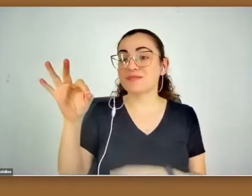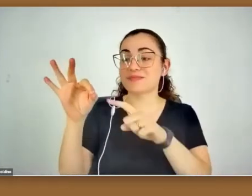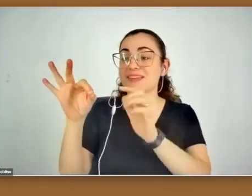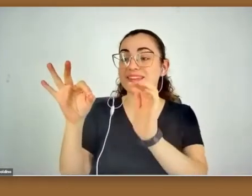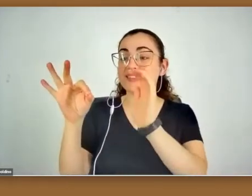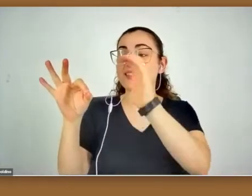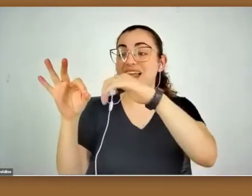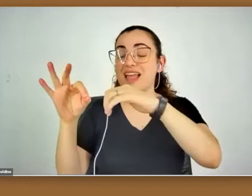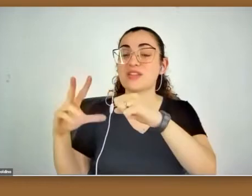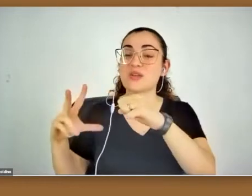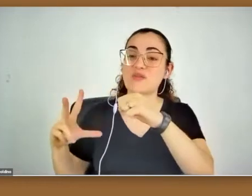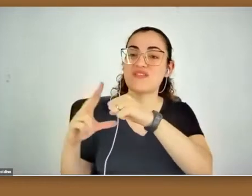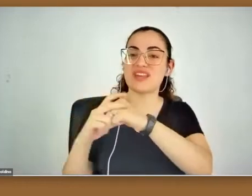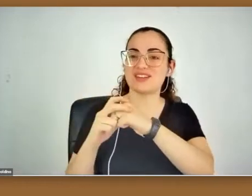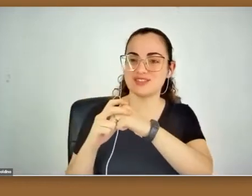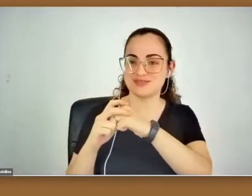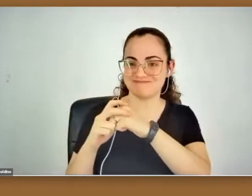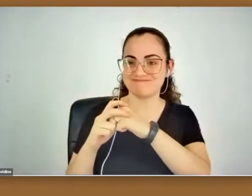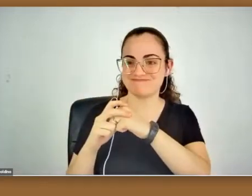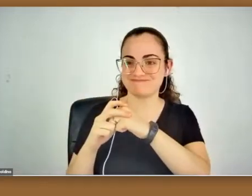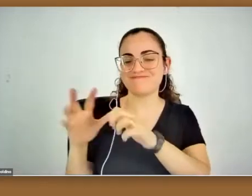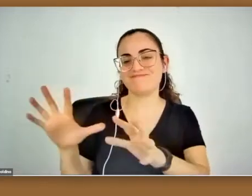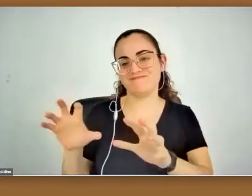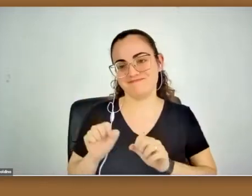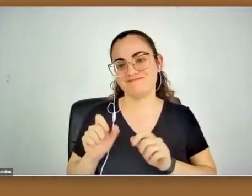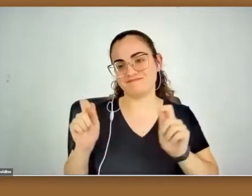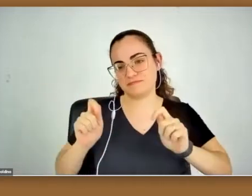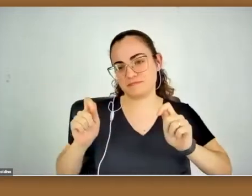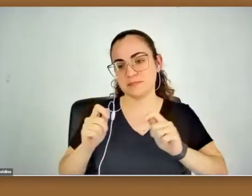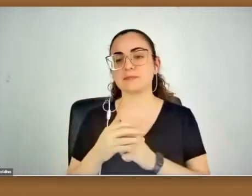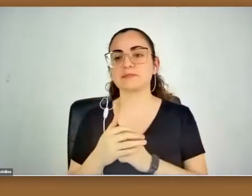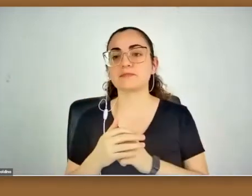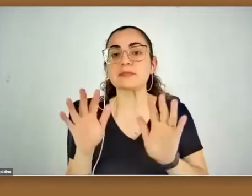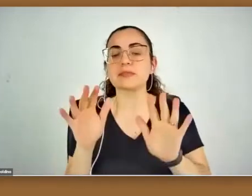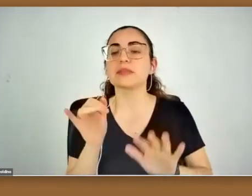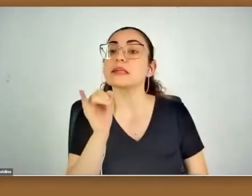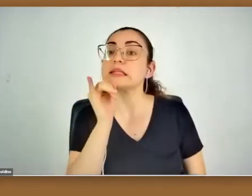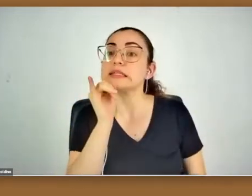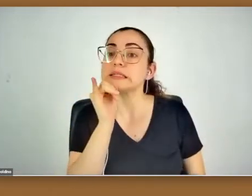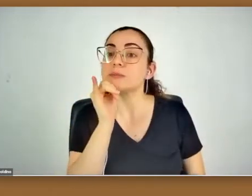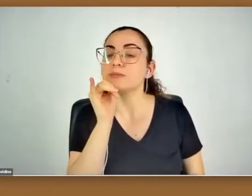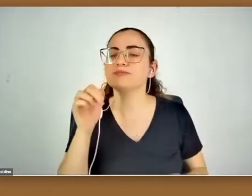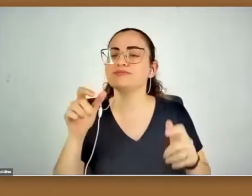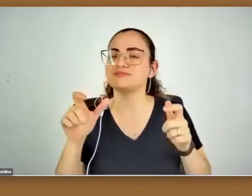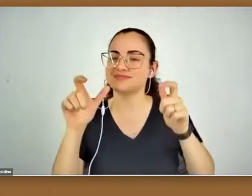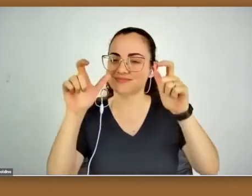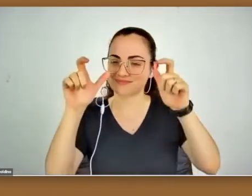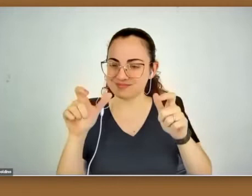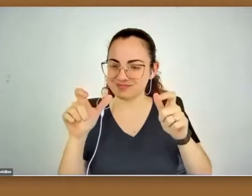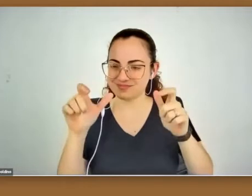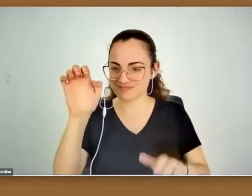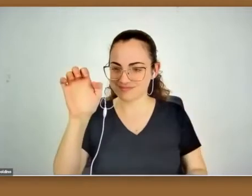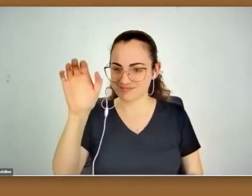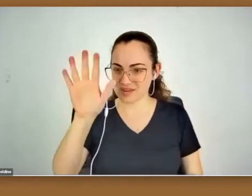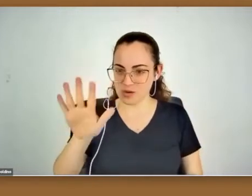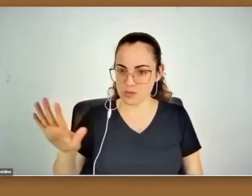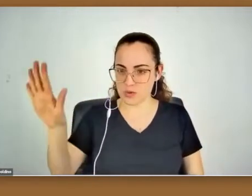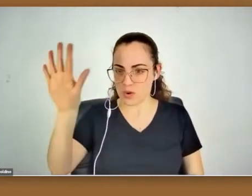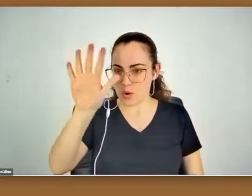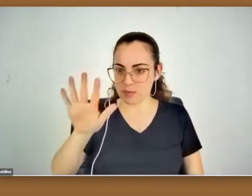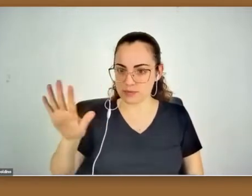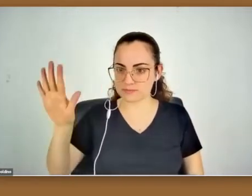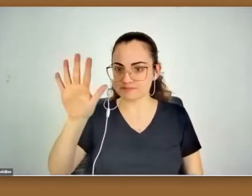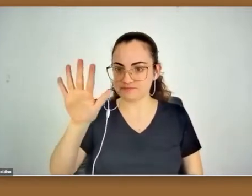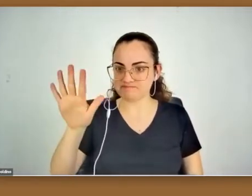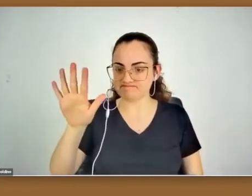na Europa, em que você faz uma vigilância, de você estar observando quais mosquitos estão aparecendo aí, porque quando aparece a Aedes, é